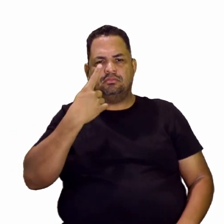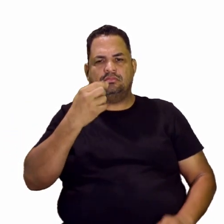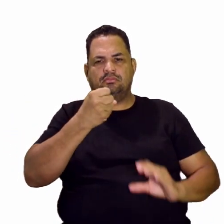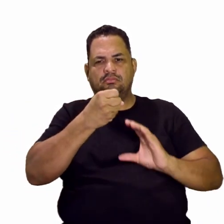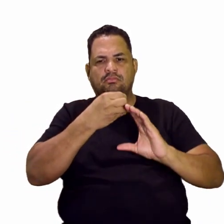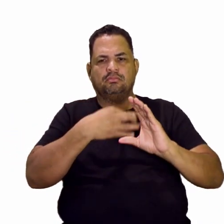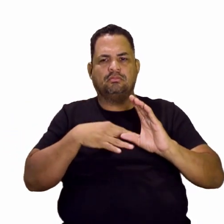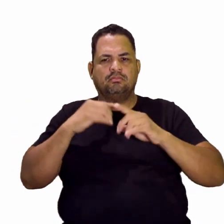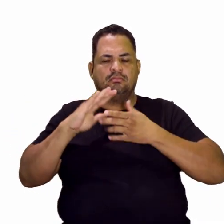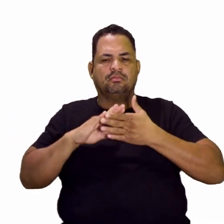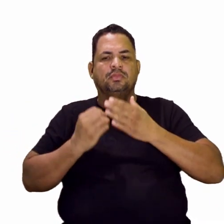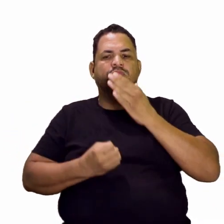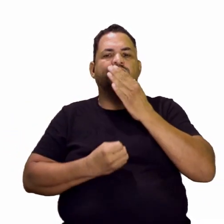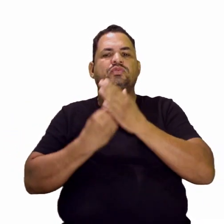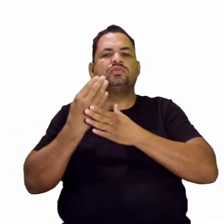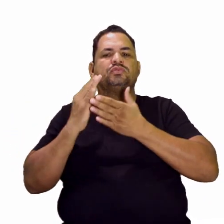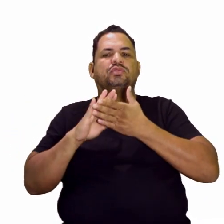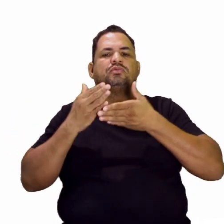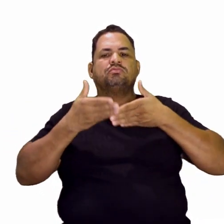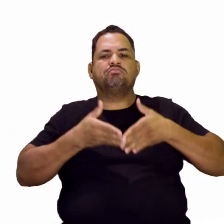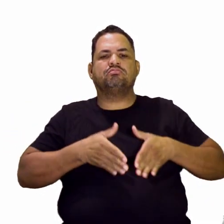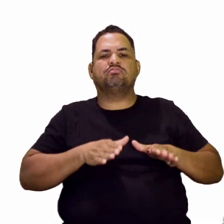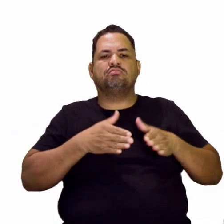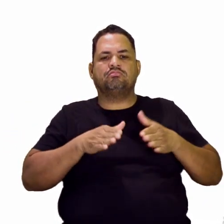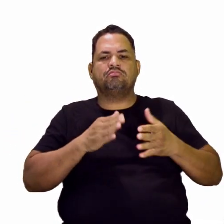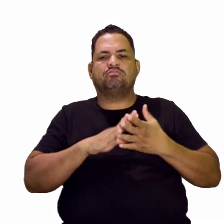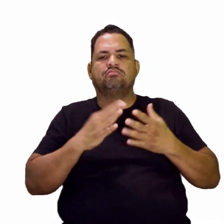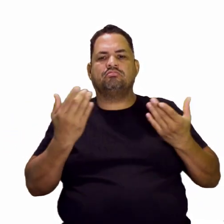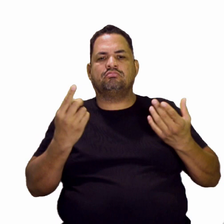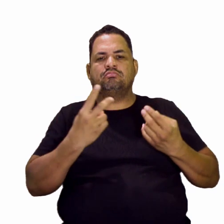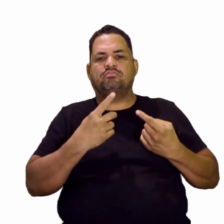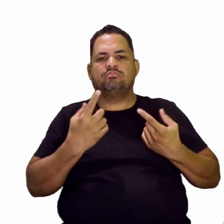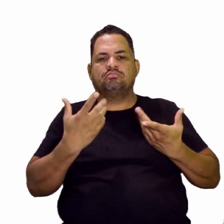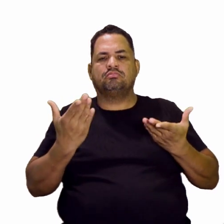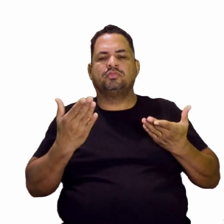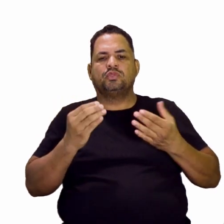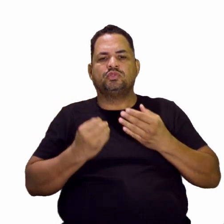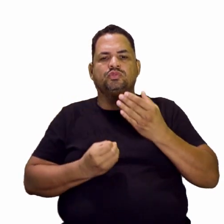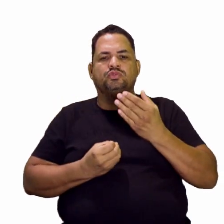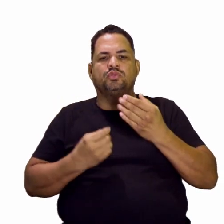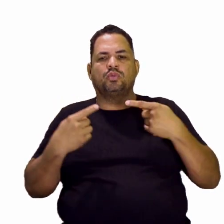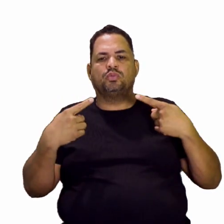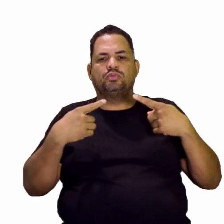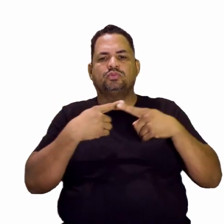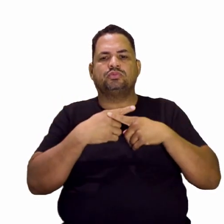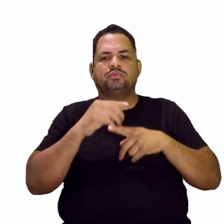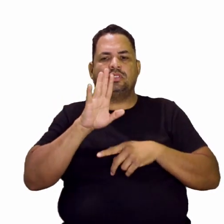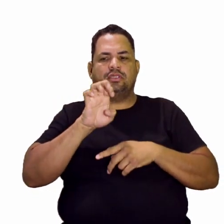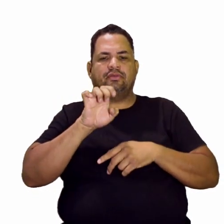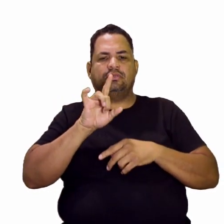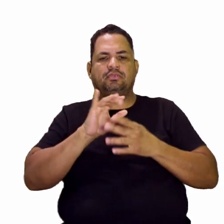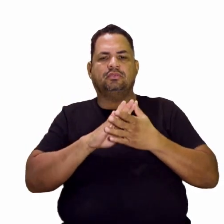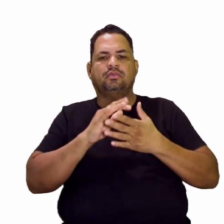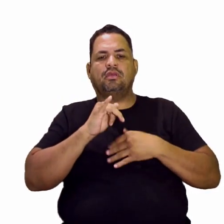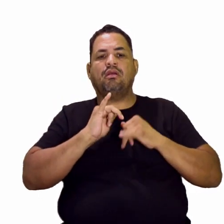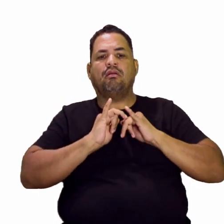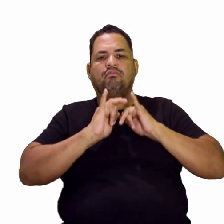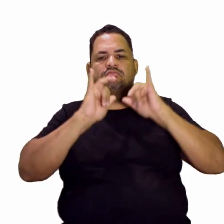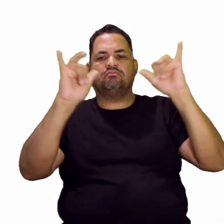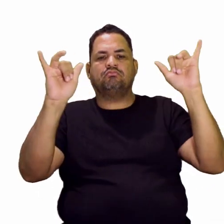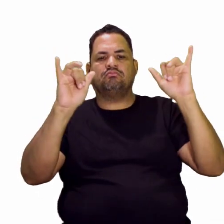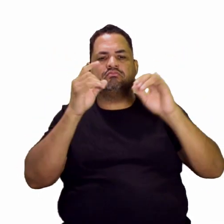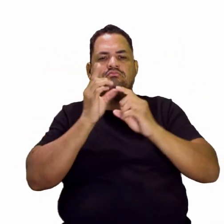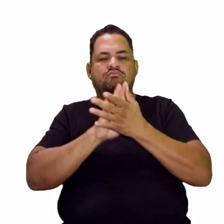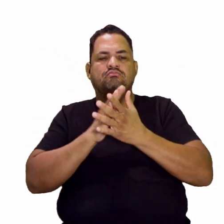características hereditárias entre o cruzamento de ervilhas e anunciou a sua descoberta